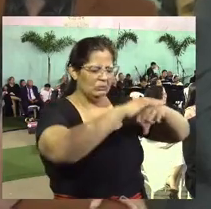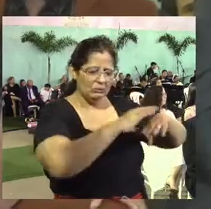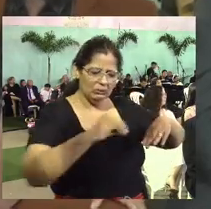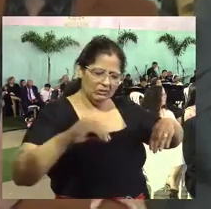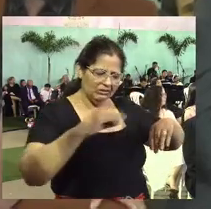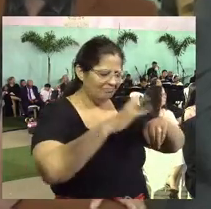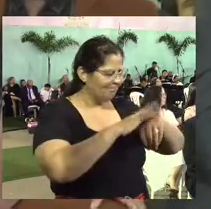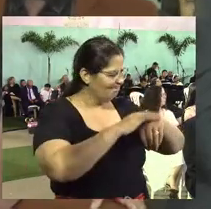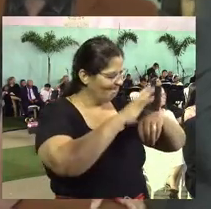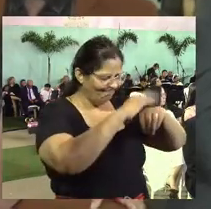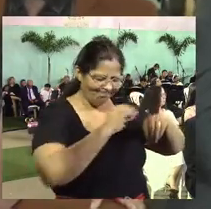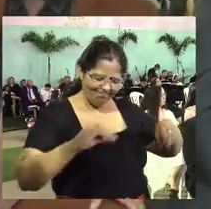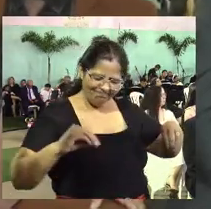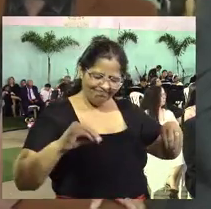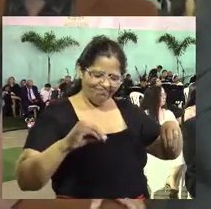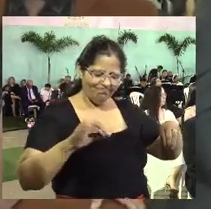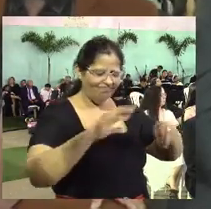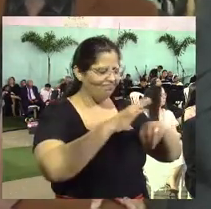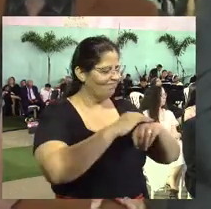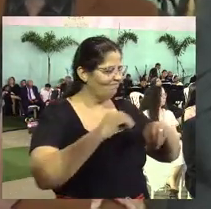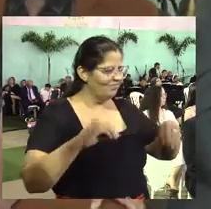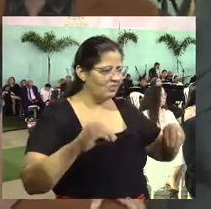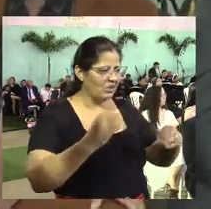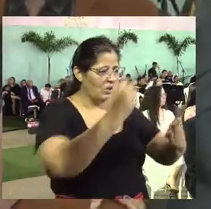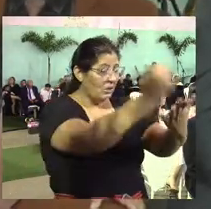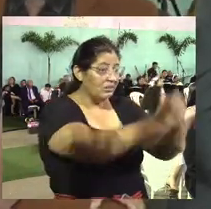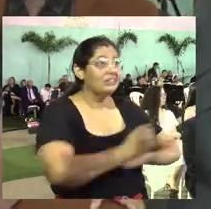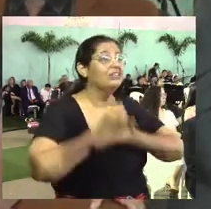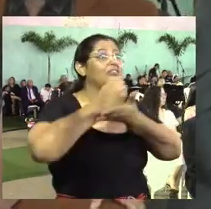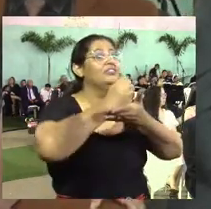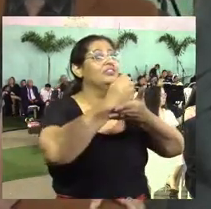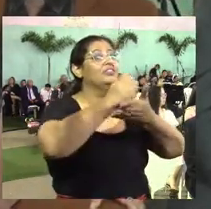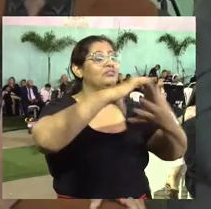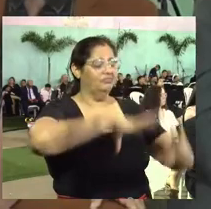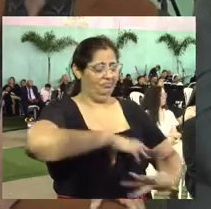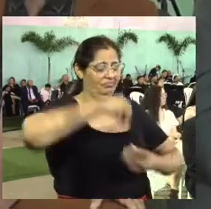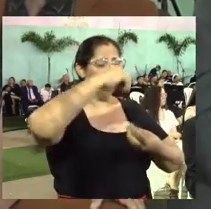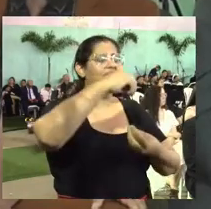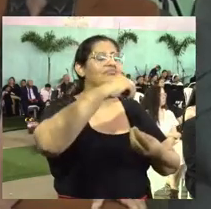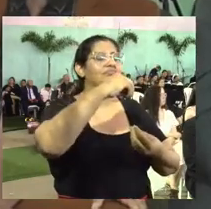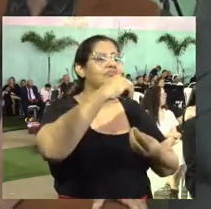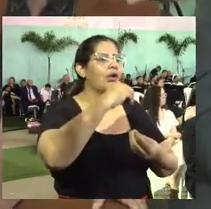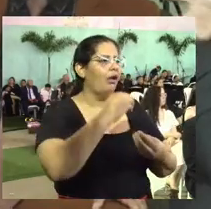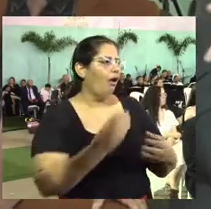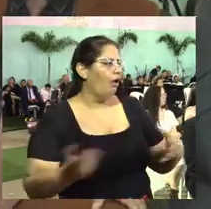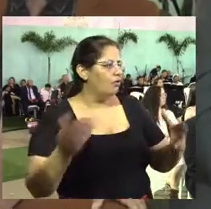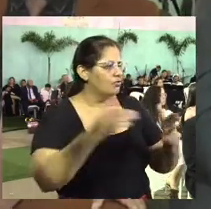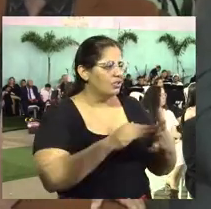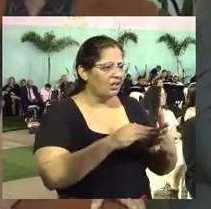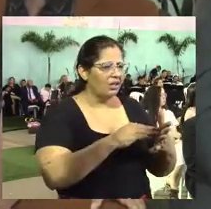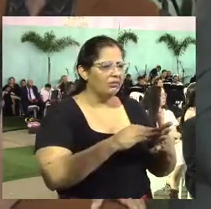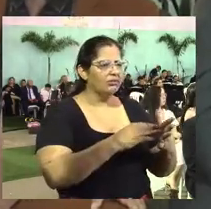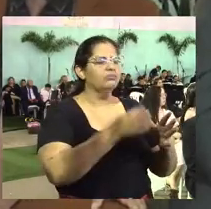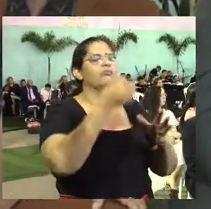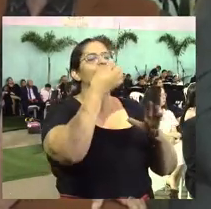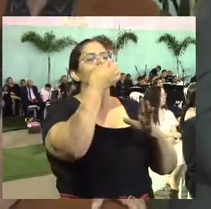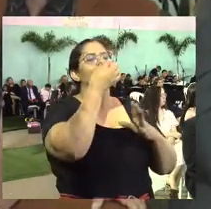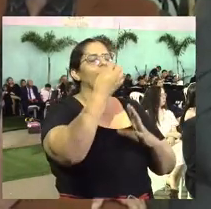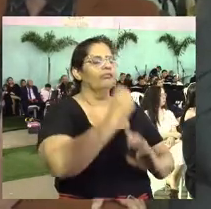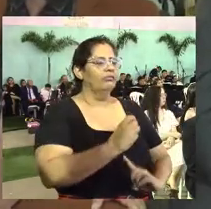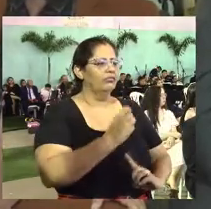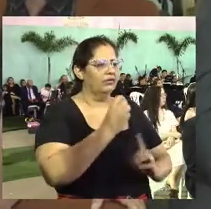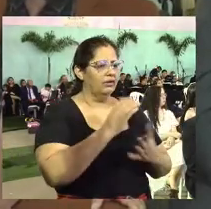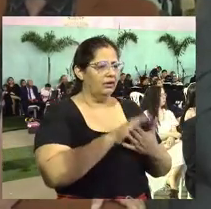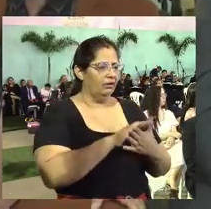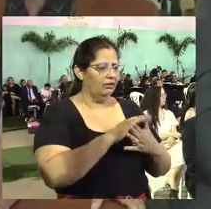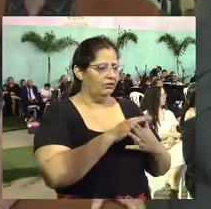curando operando salvando a alma eu chegar para as pessoas entubadas meu Deus que me